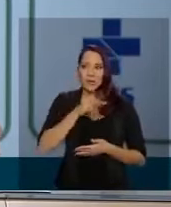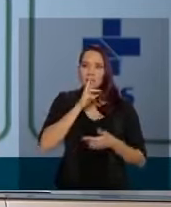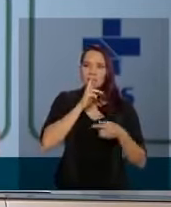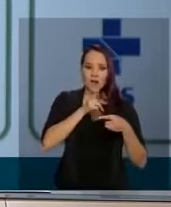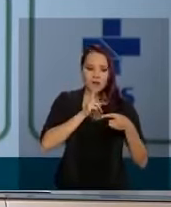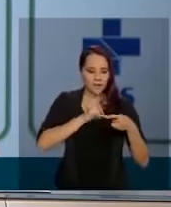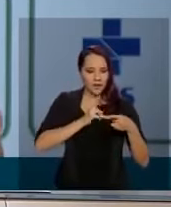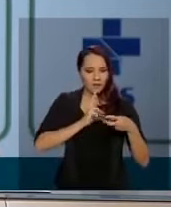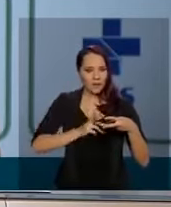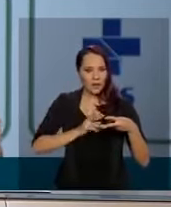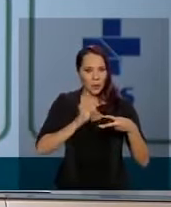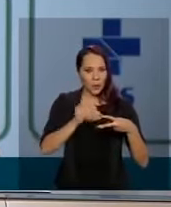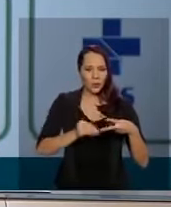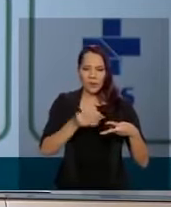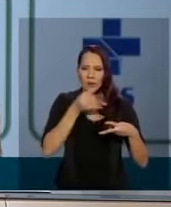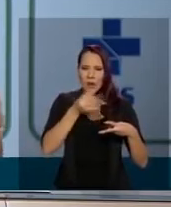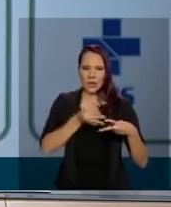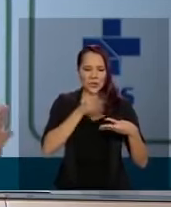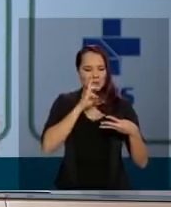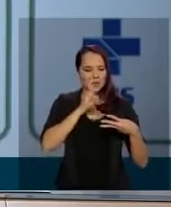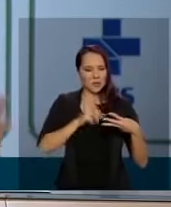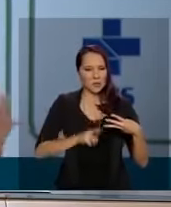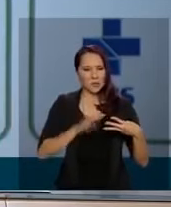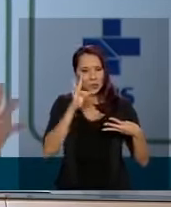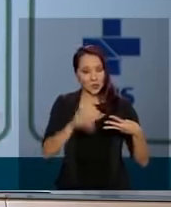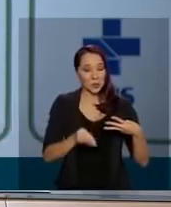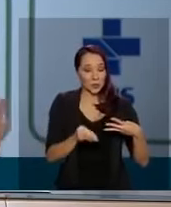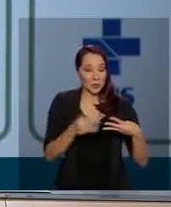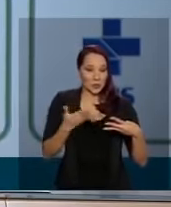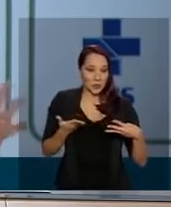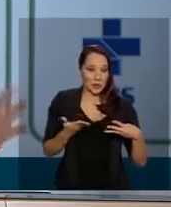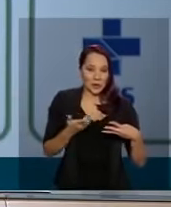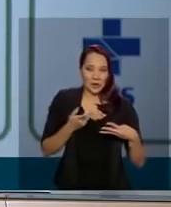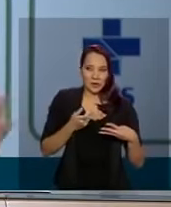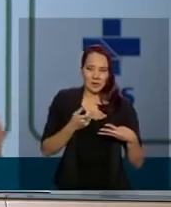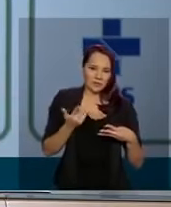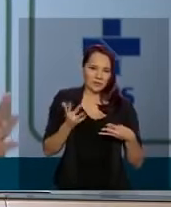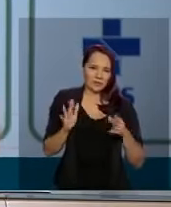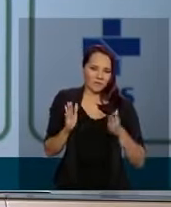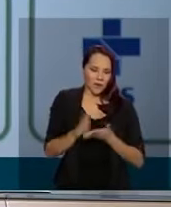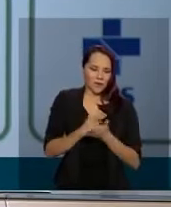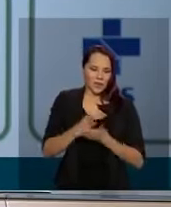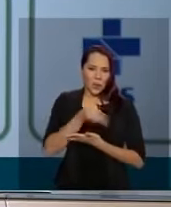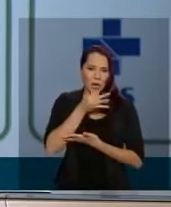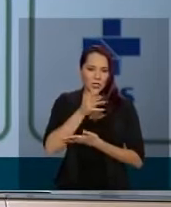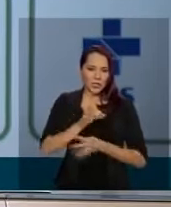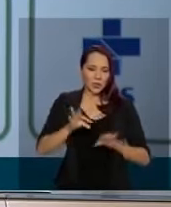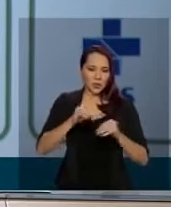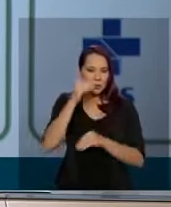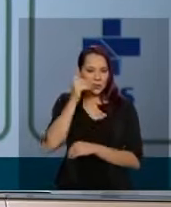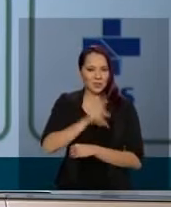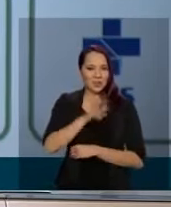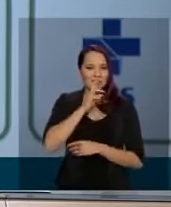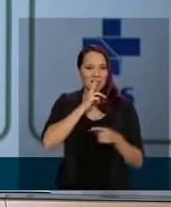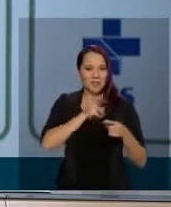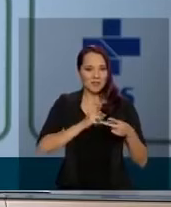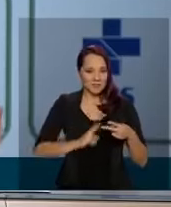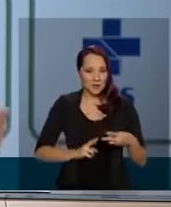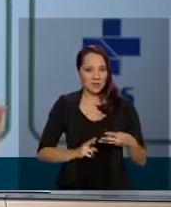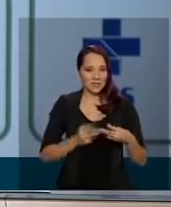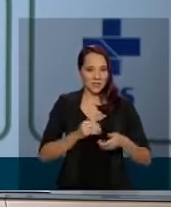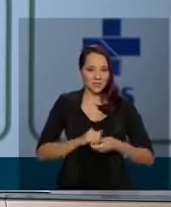as perguntas, eu acho que talvez eu tenha feito uma cobertura de quase todas as